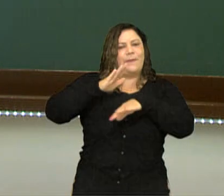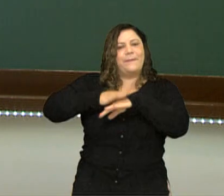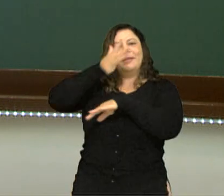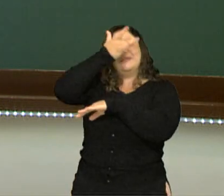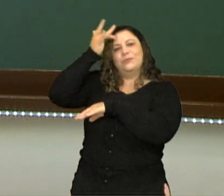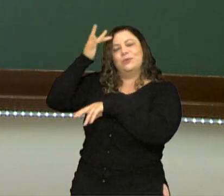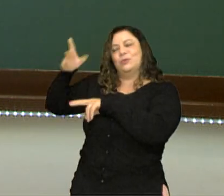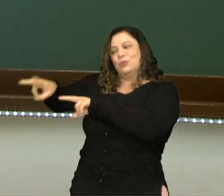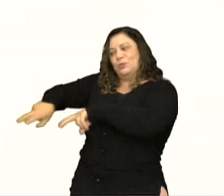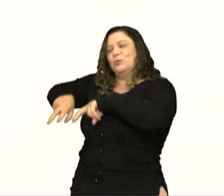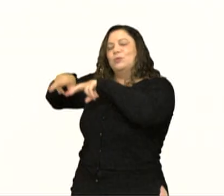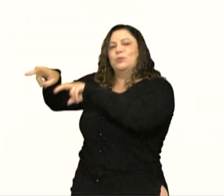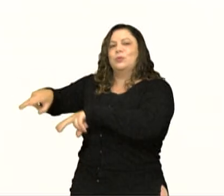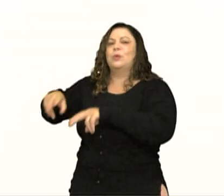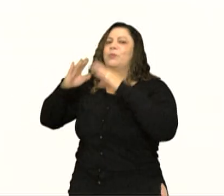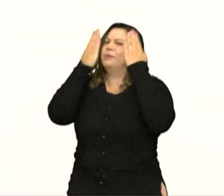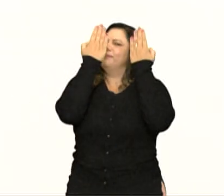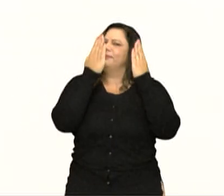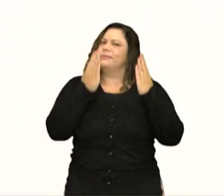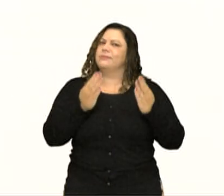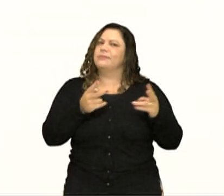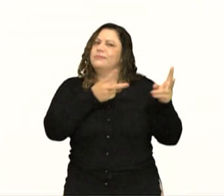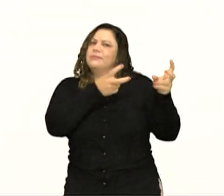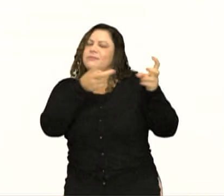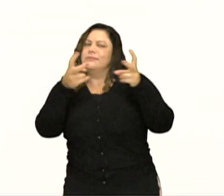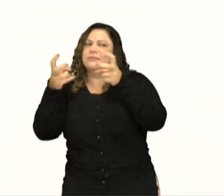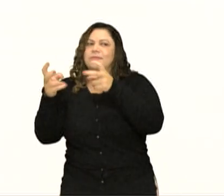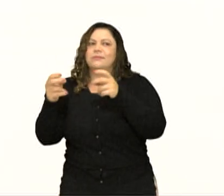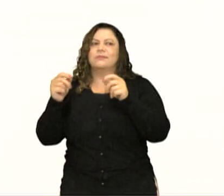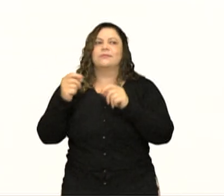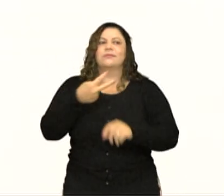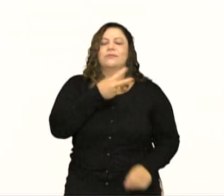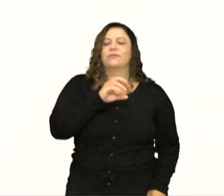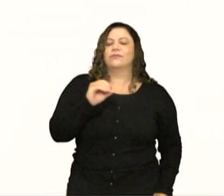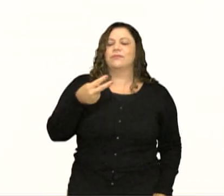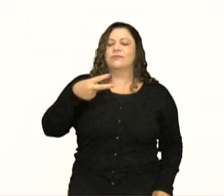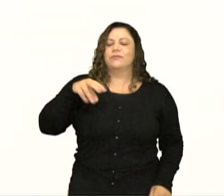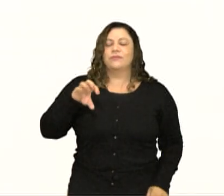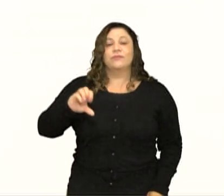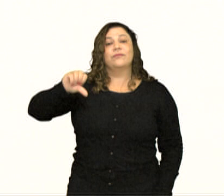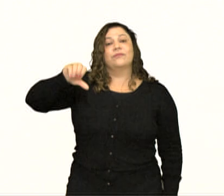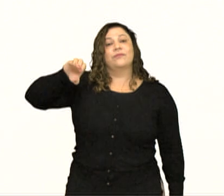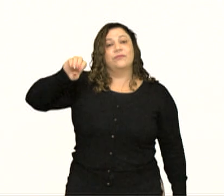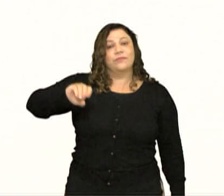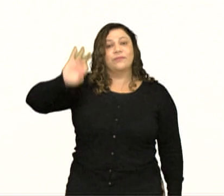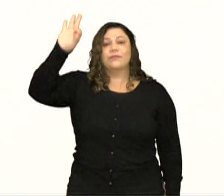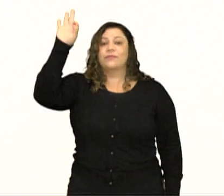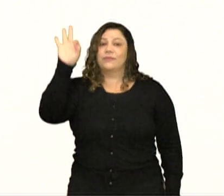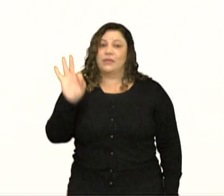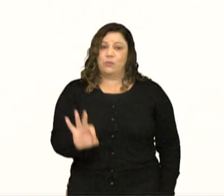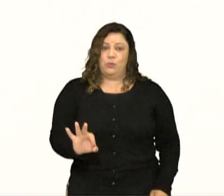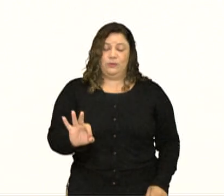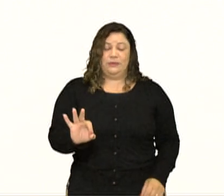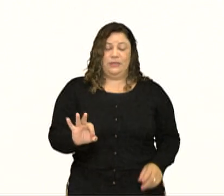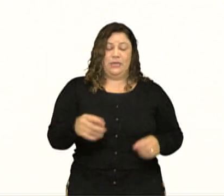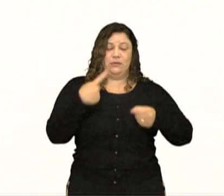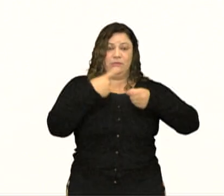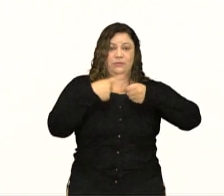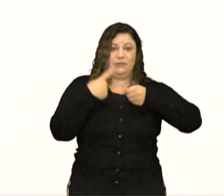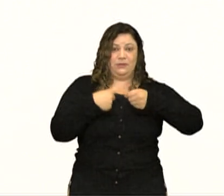cidade, mas se eu analisar aqui 2020, eu tenho 90% da população vivendo em áreas urbanas e